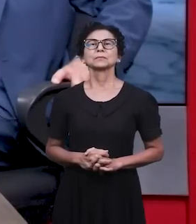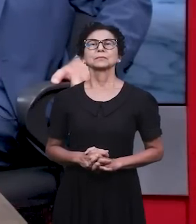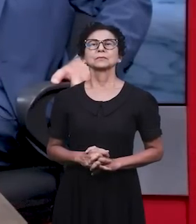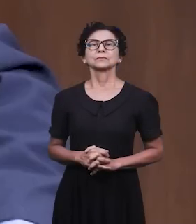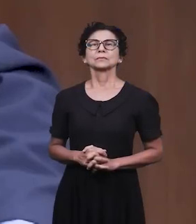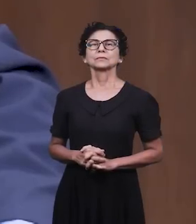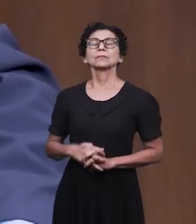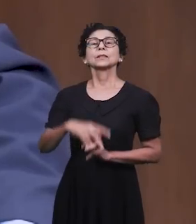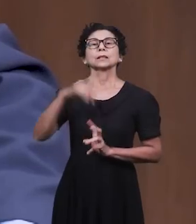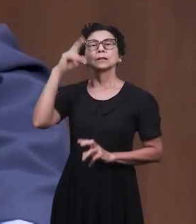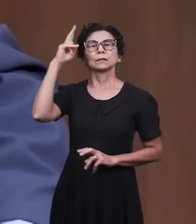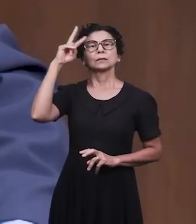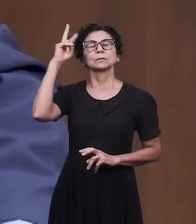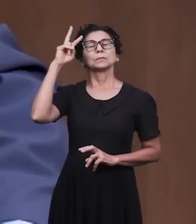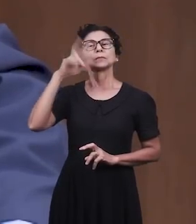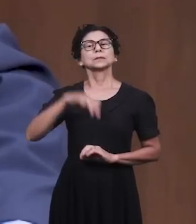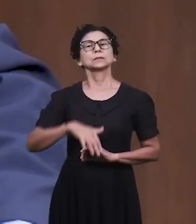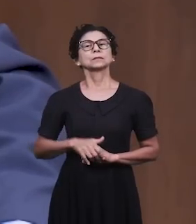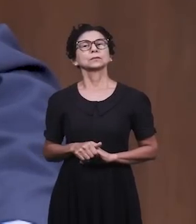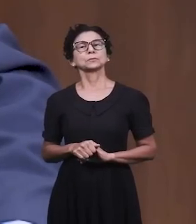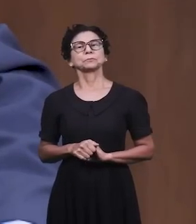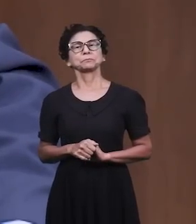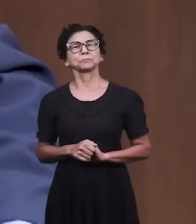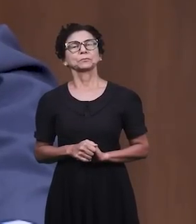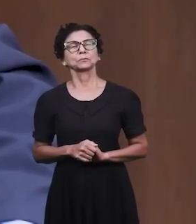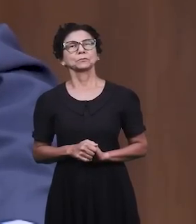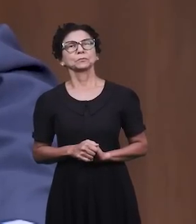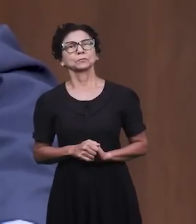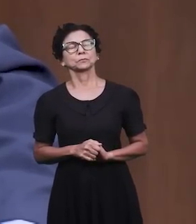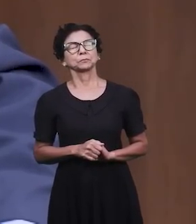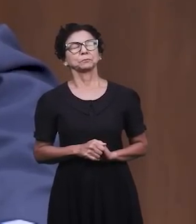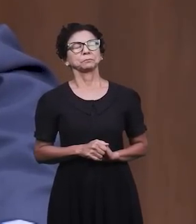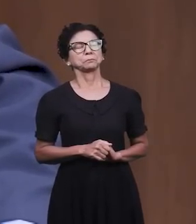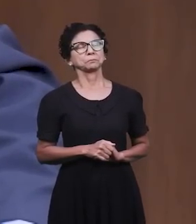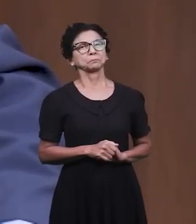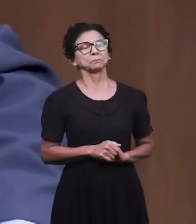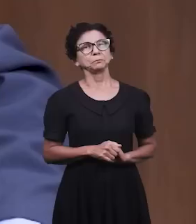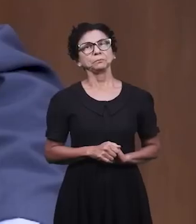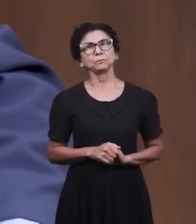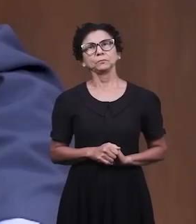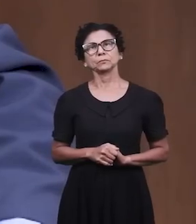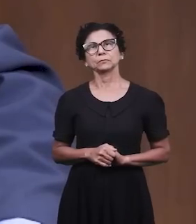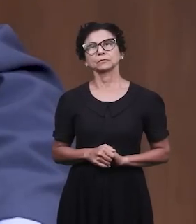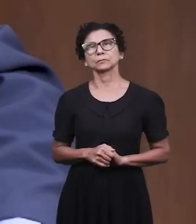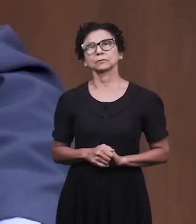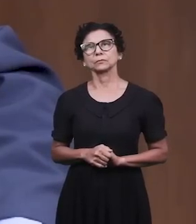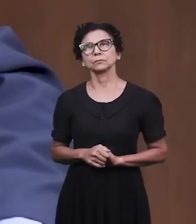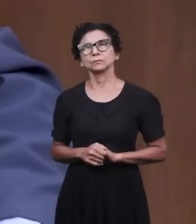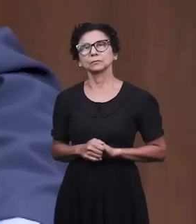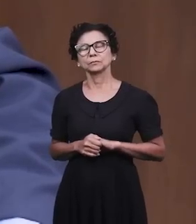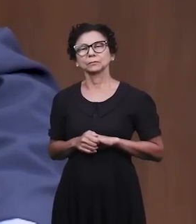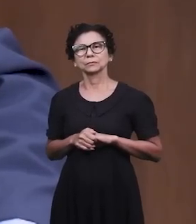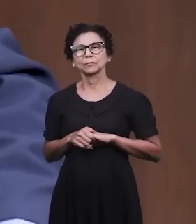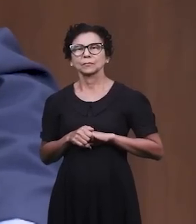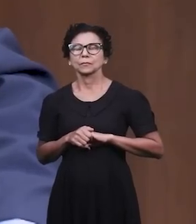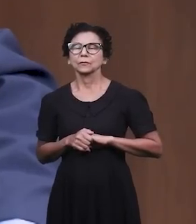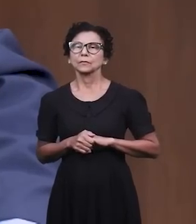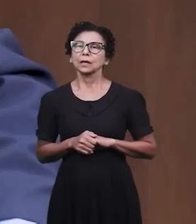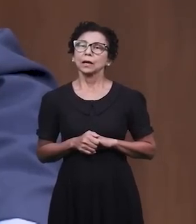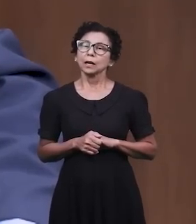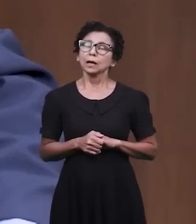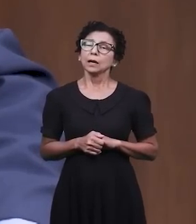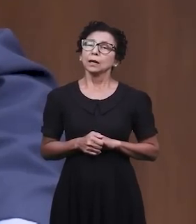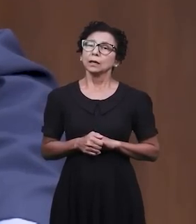Só lembrando que alguns defensores de pastoras